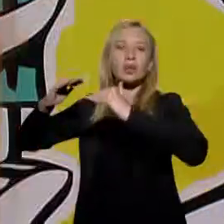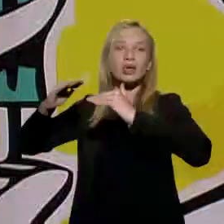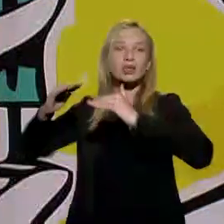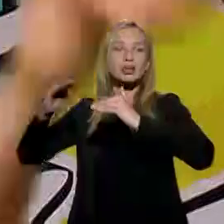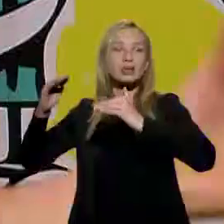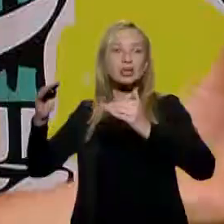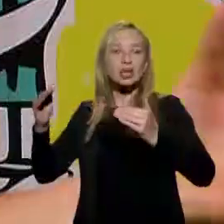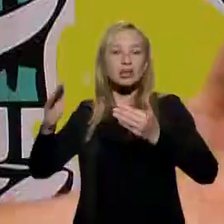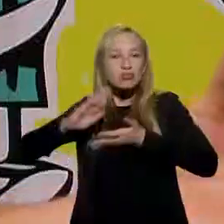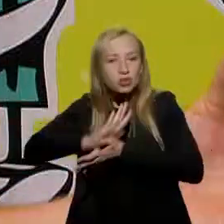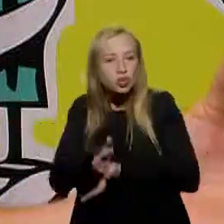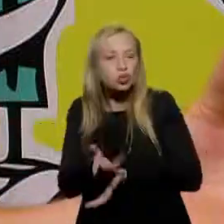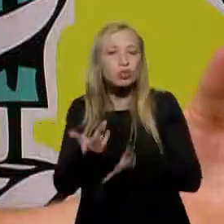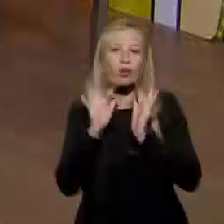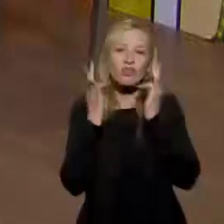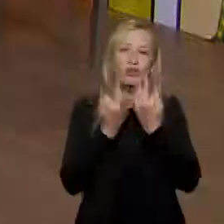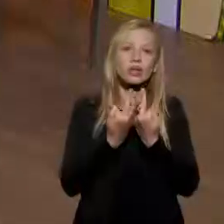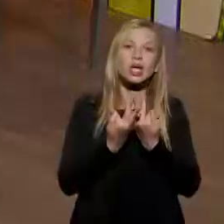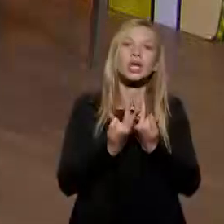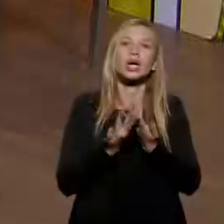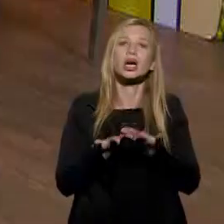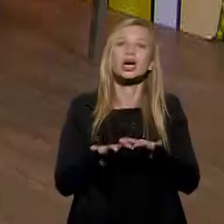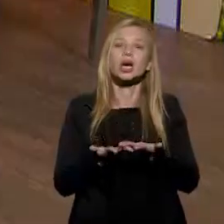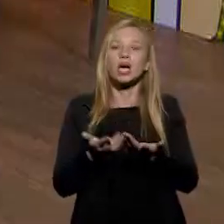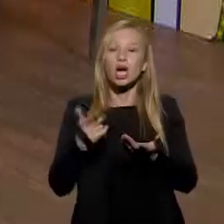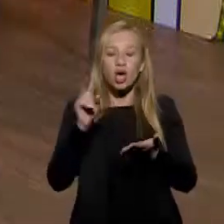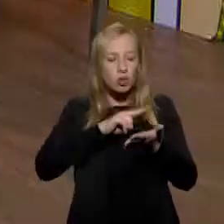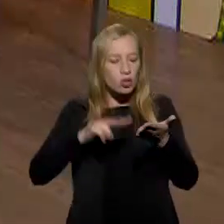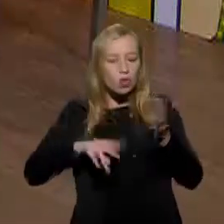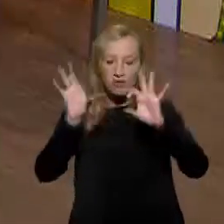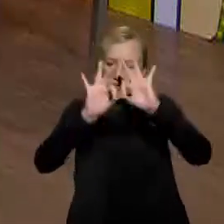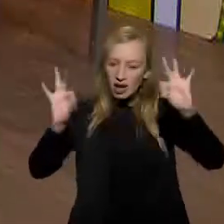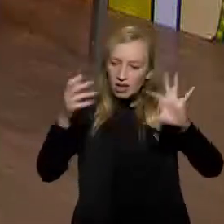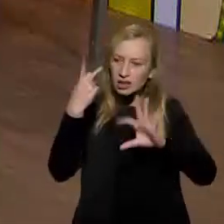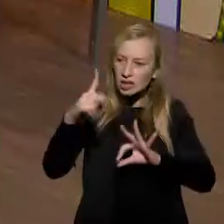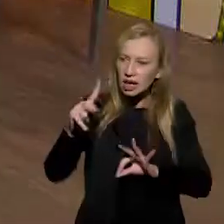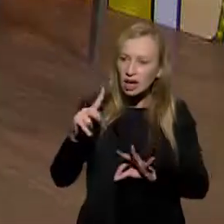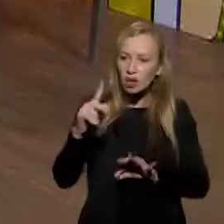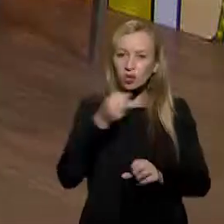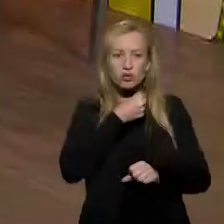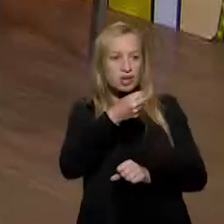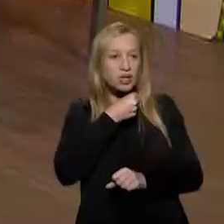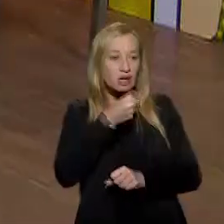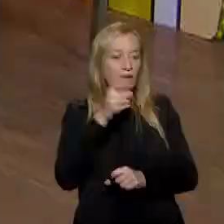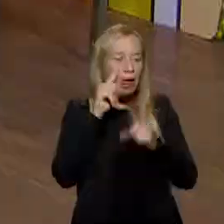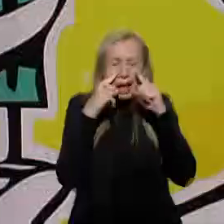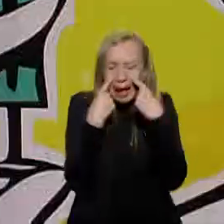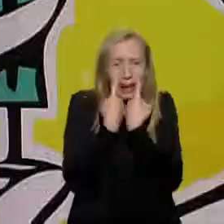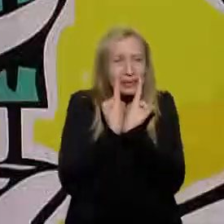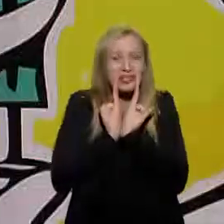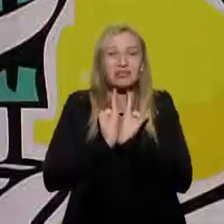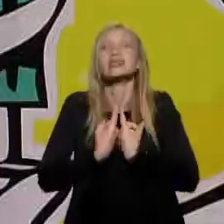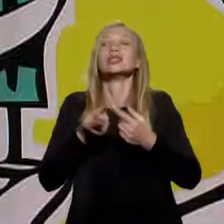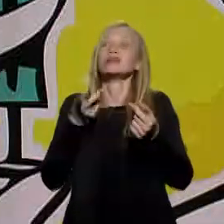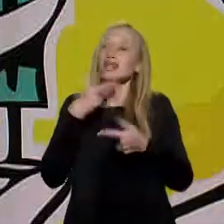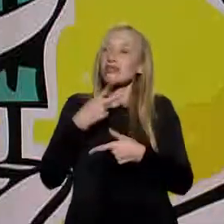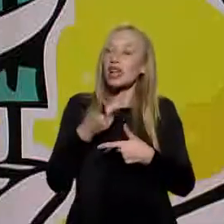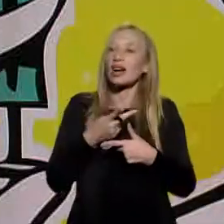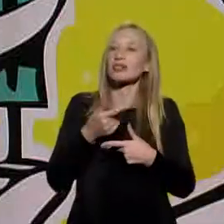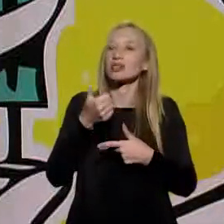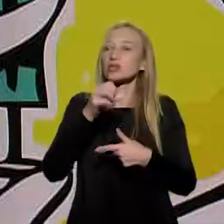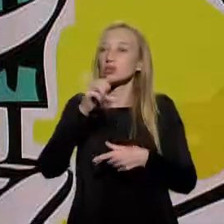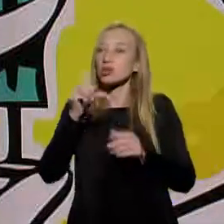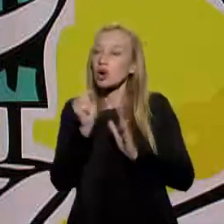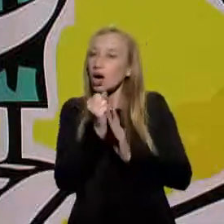destruiu a filha dela né e eu li uma frase dela quando eles entrevista então a md play mas lágrimas ainda que ela